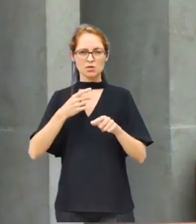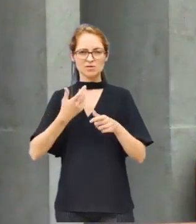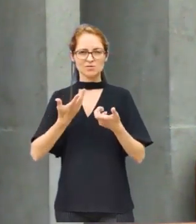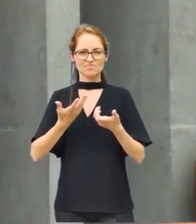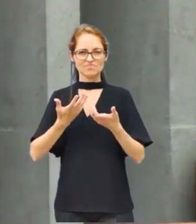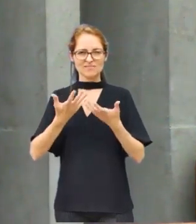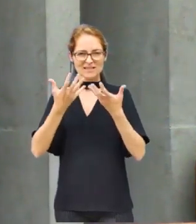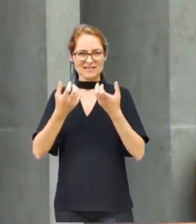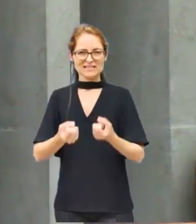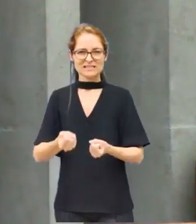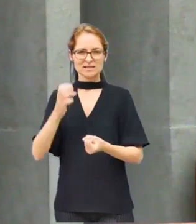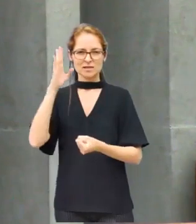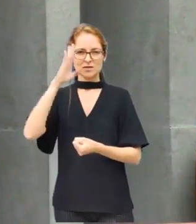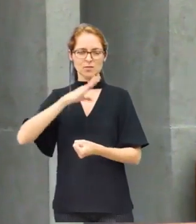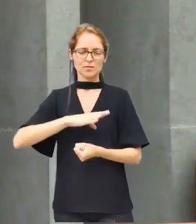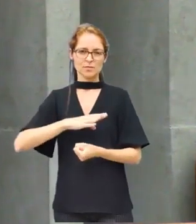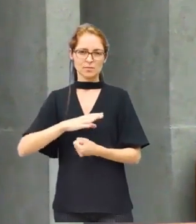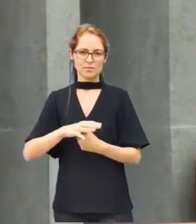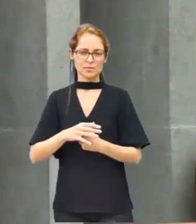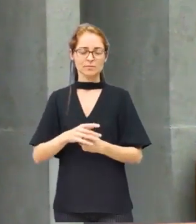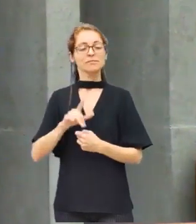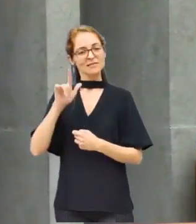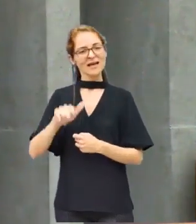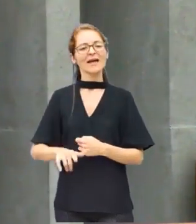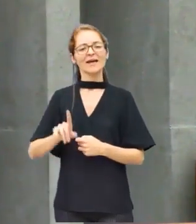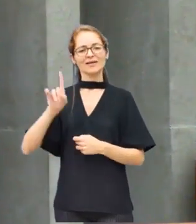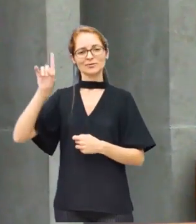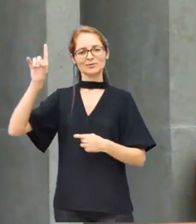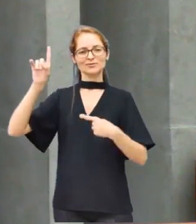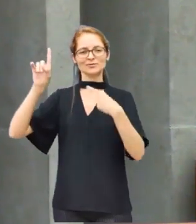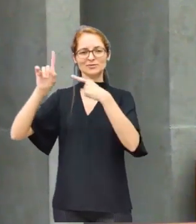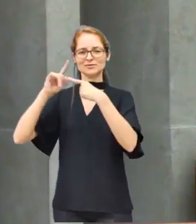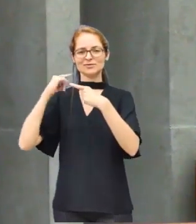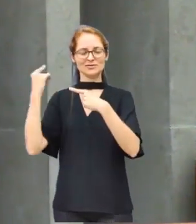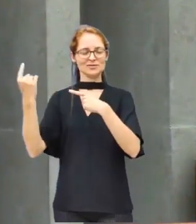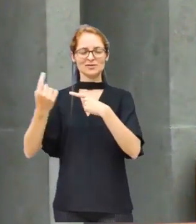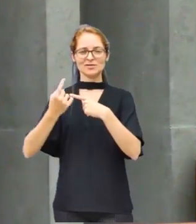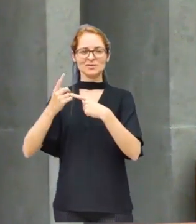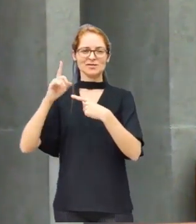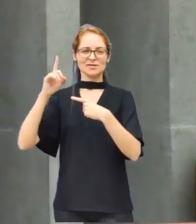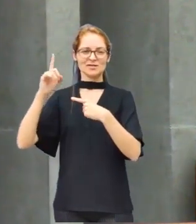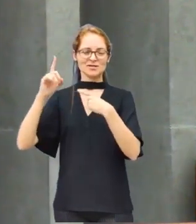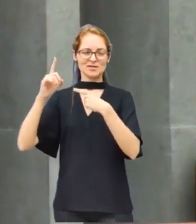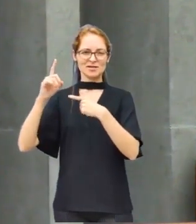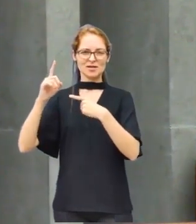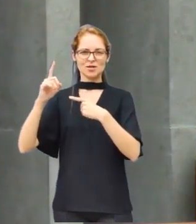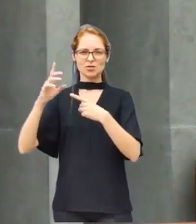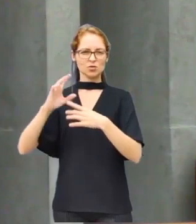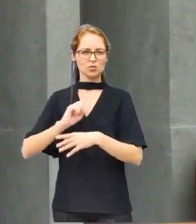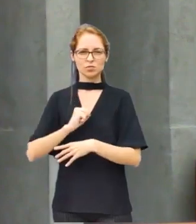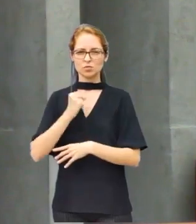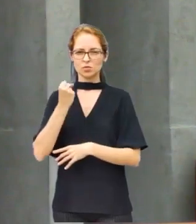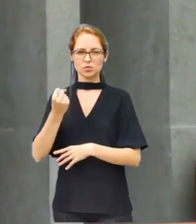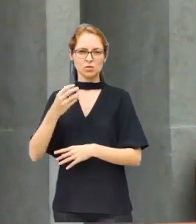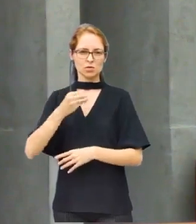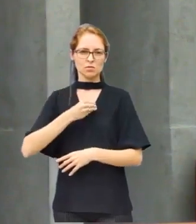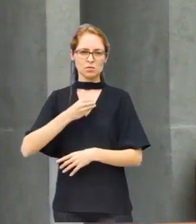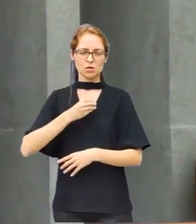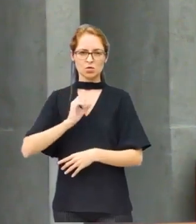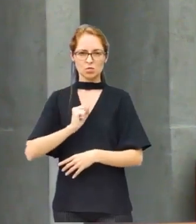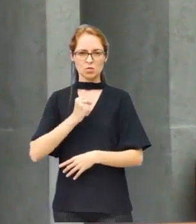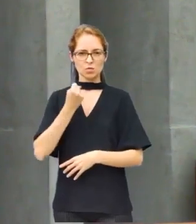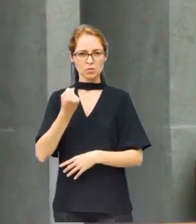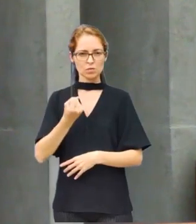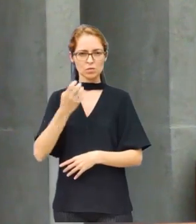a maldade. Esse é o nosso Deus, que não tolera e não suporta pecado. Você